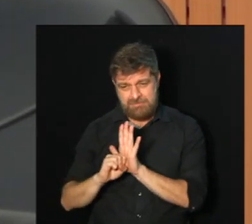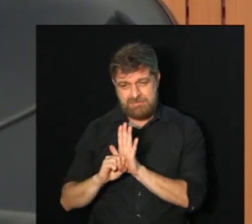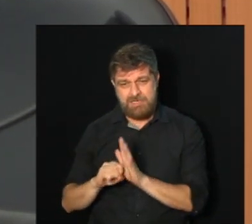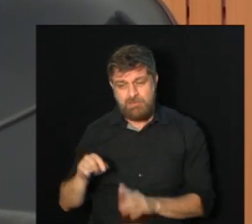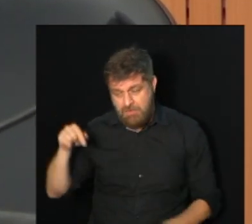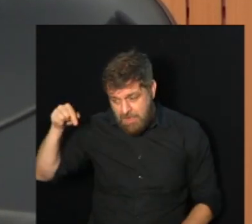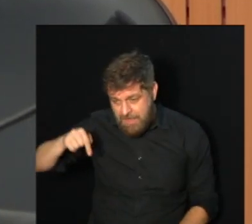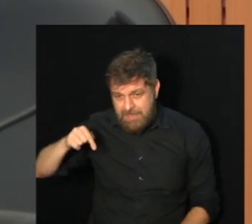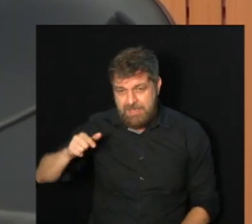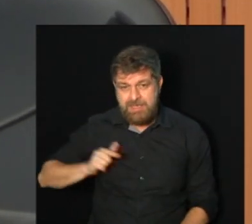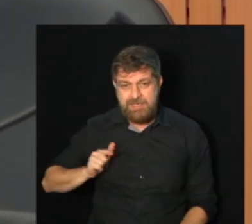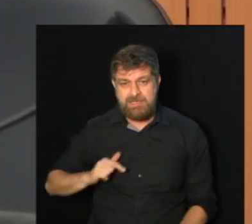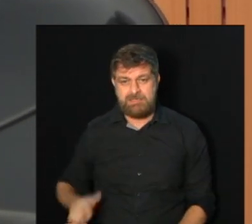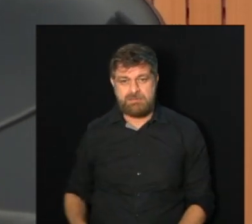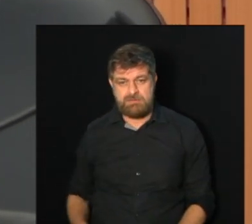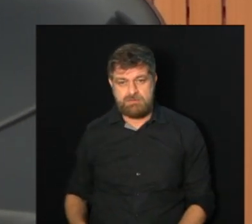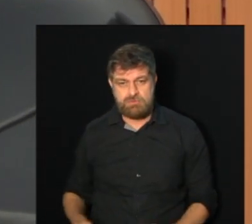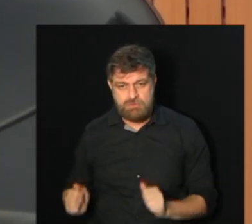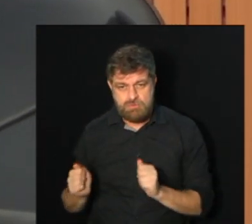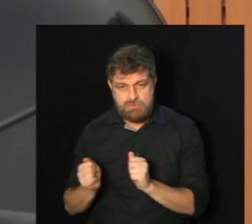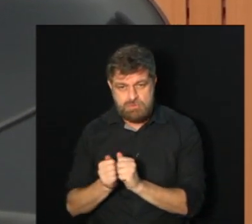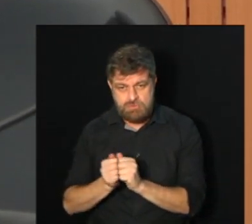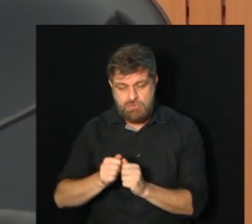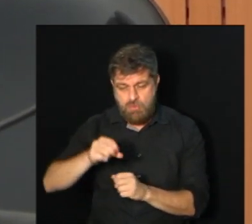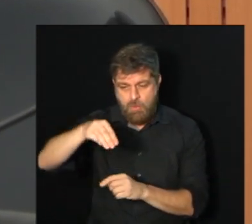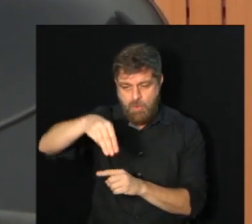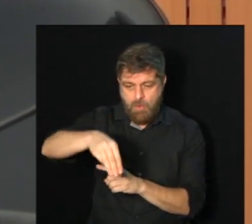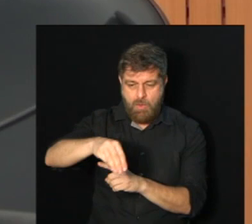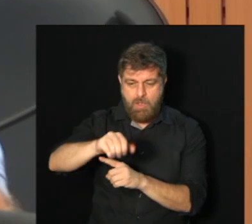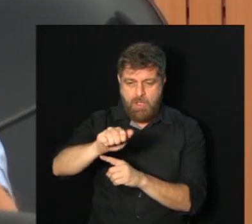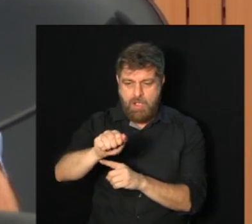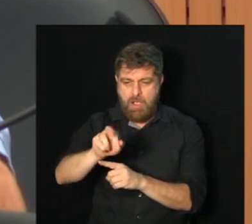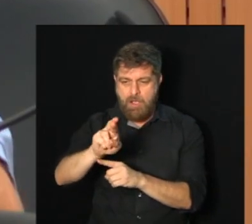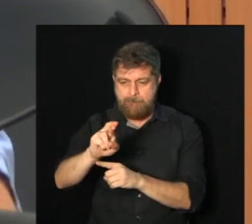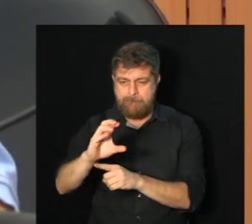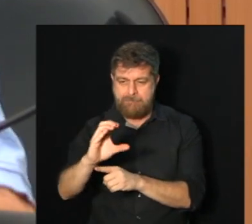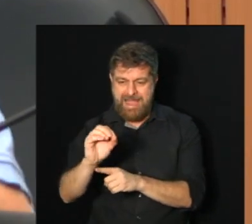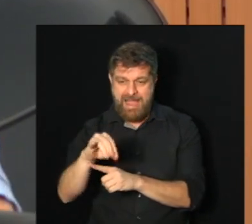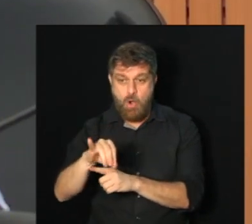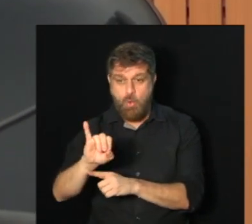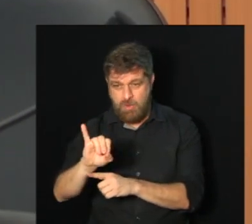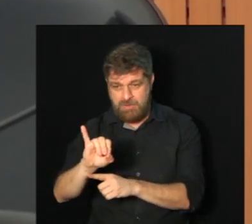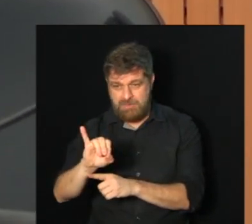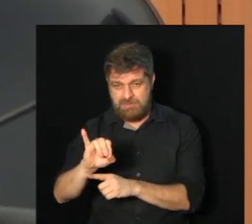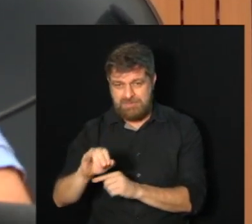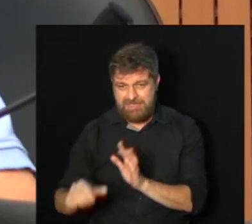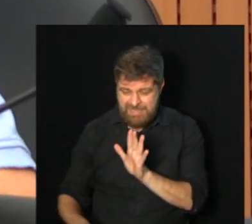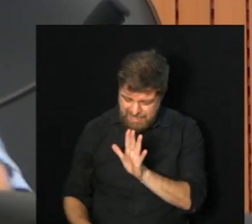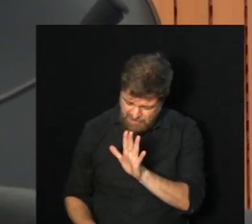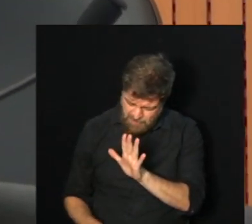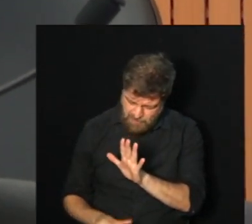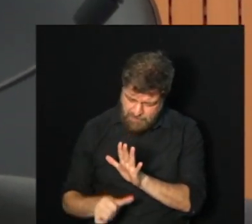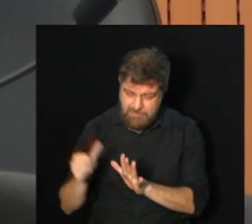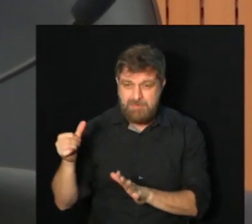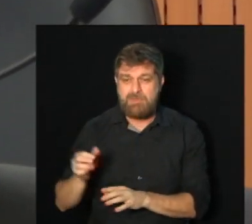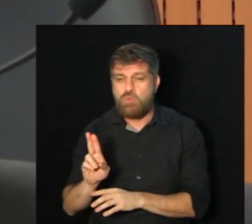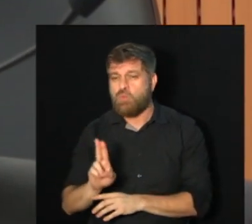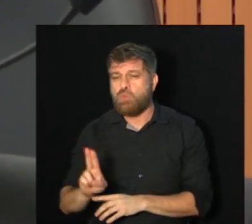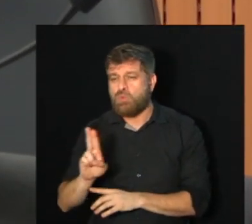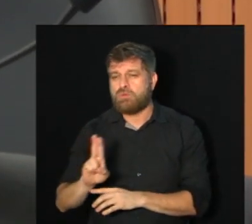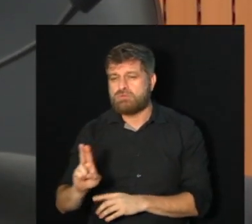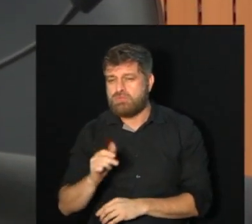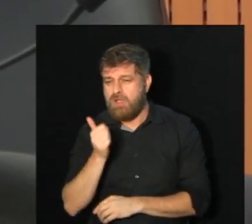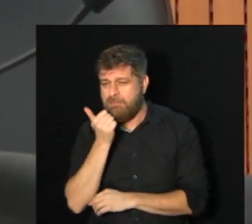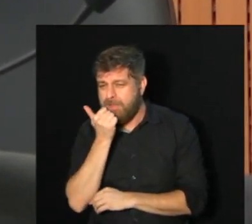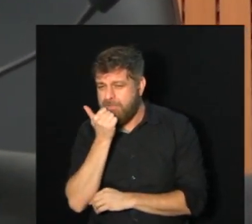ele, concomitantemente com Marconi, que é o conhecido primeiro utilizador das ondas